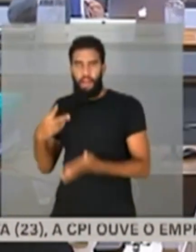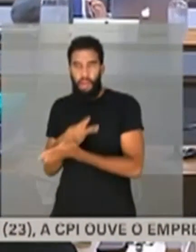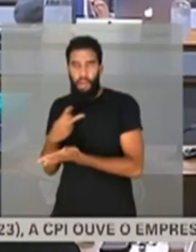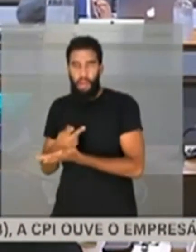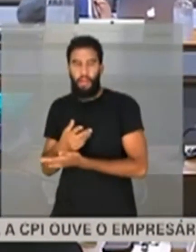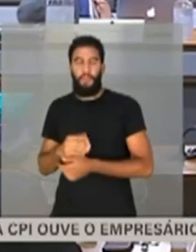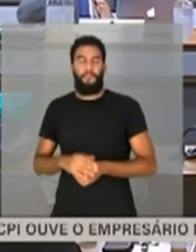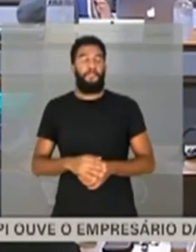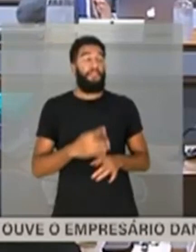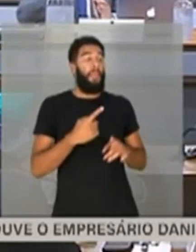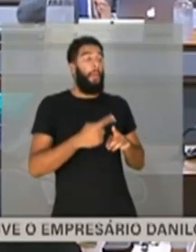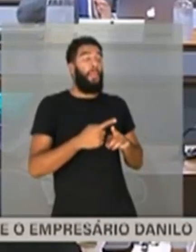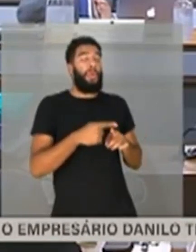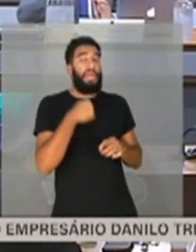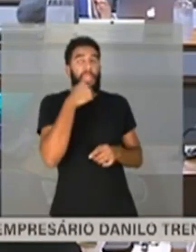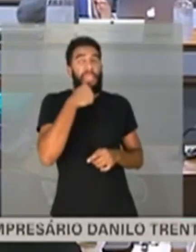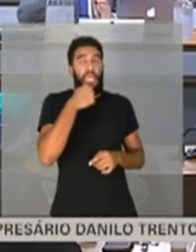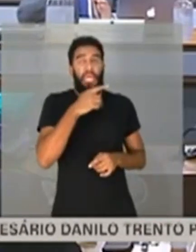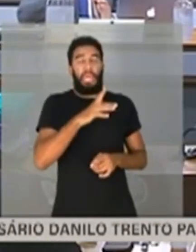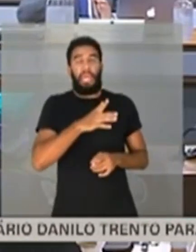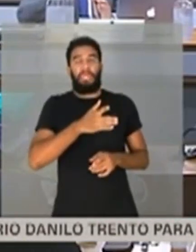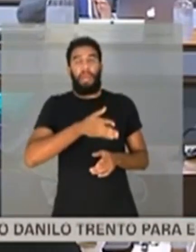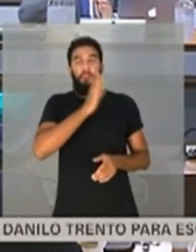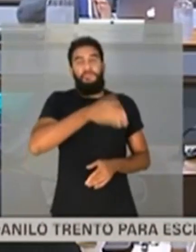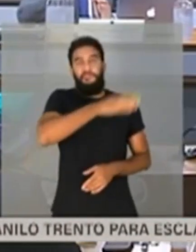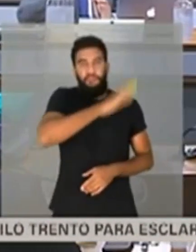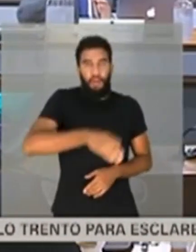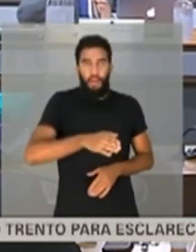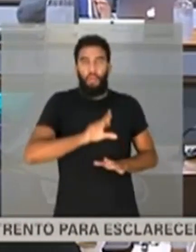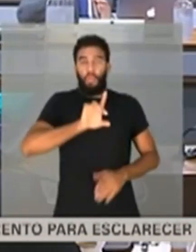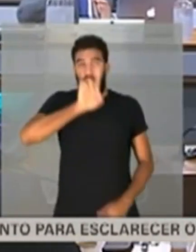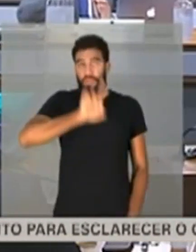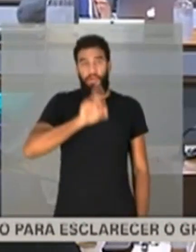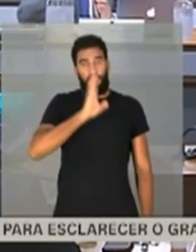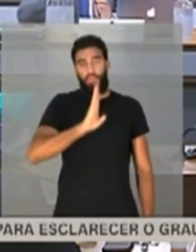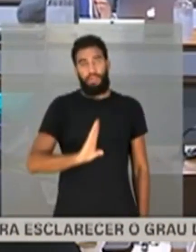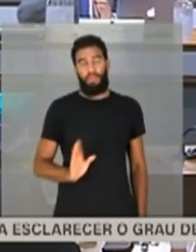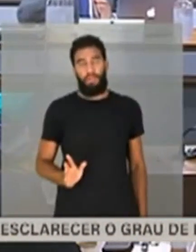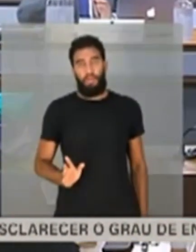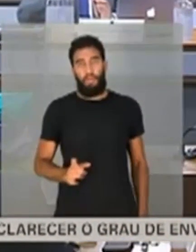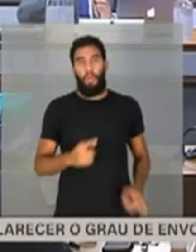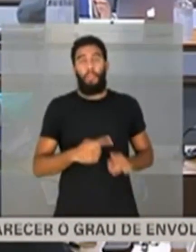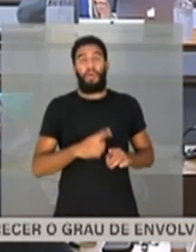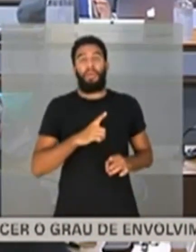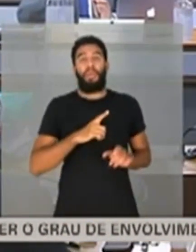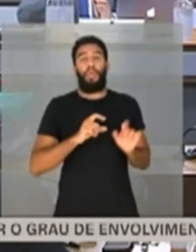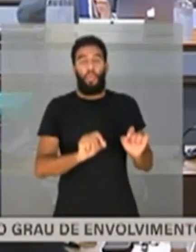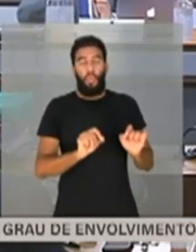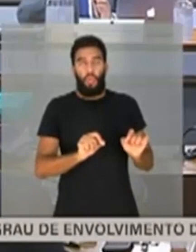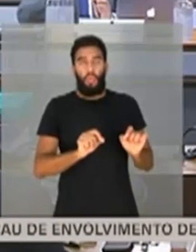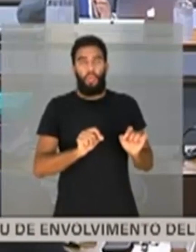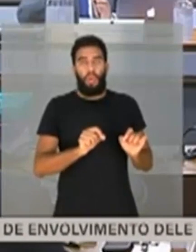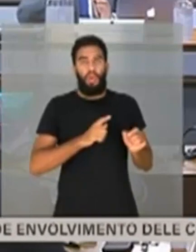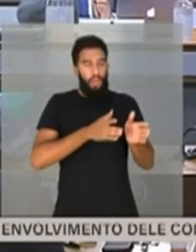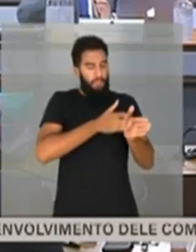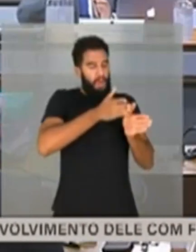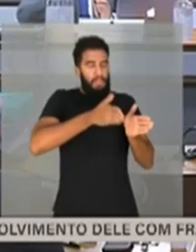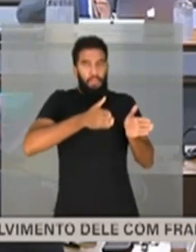ninguém pode ser condenado de pronto no direito brasileiro, senador. Porque nós temos uma coisa chamada de devido processo legal.